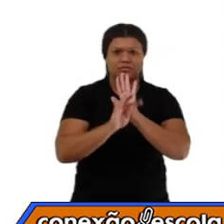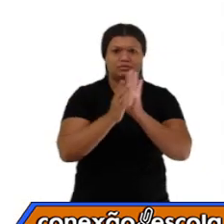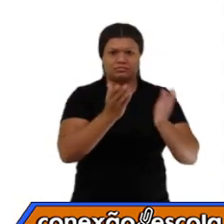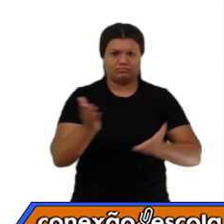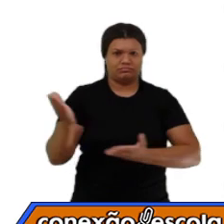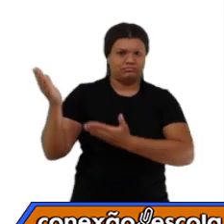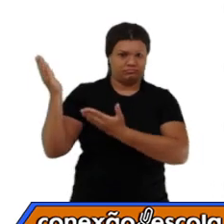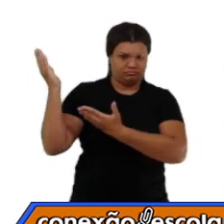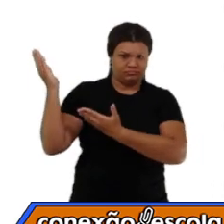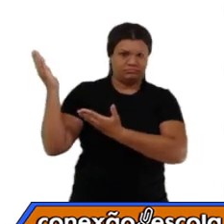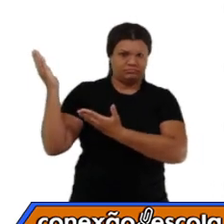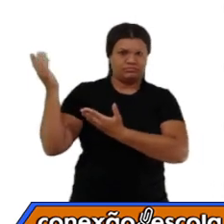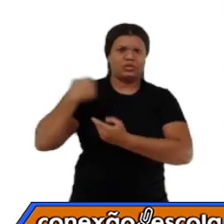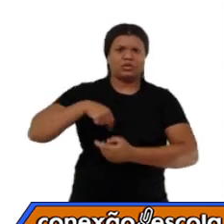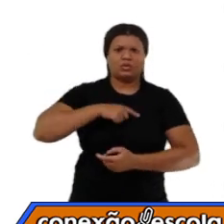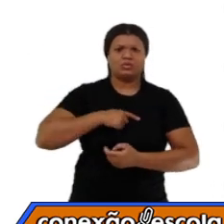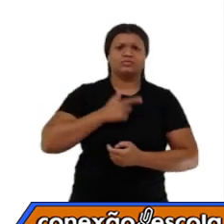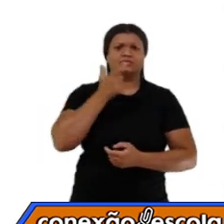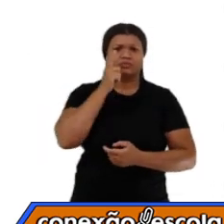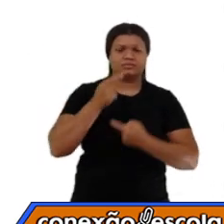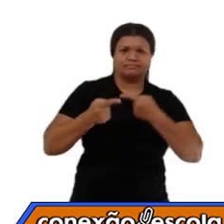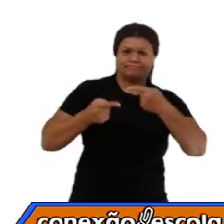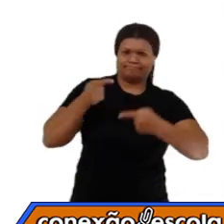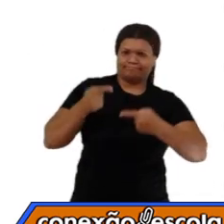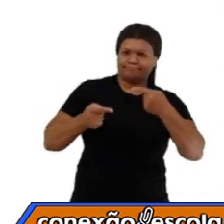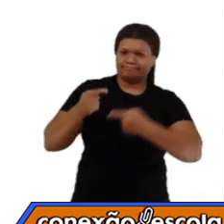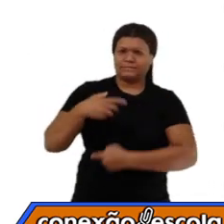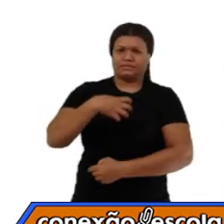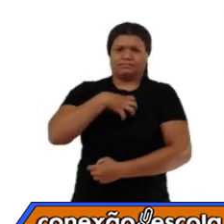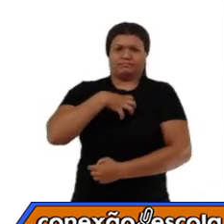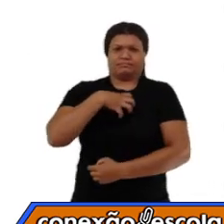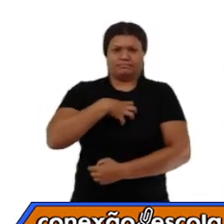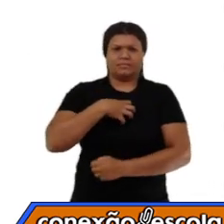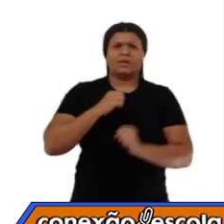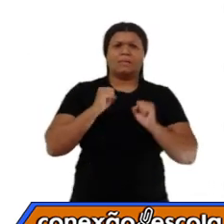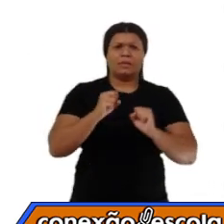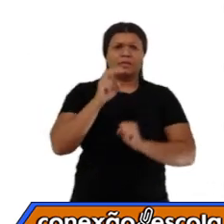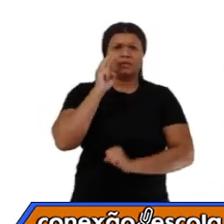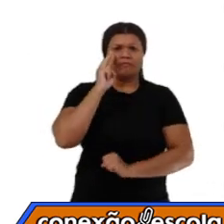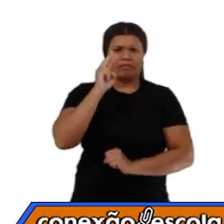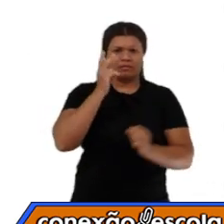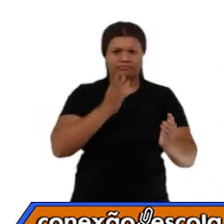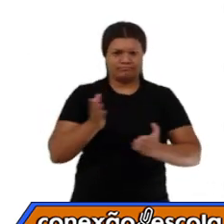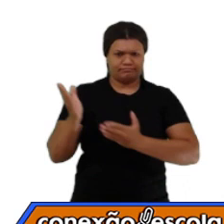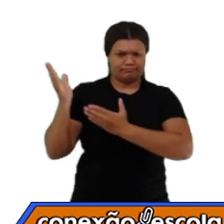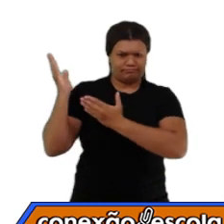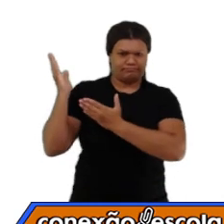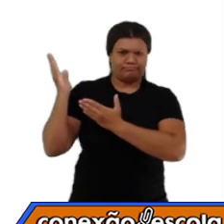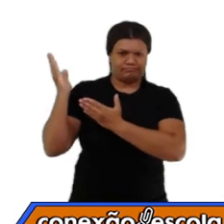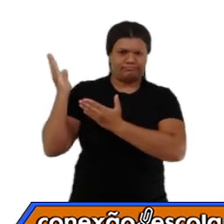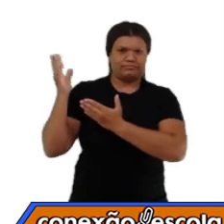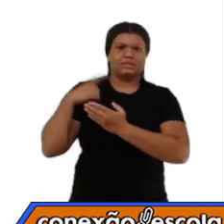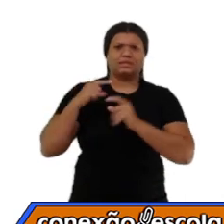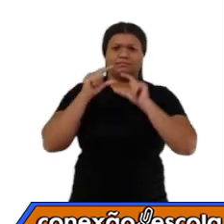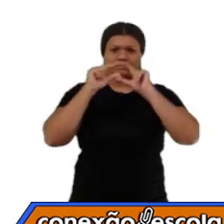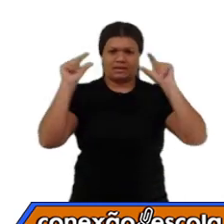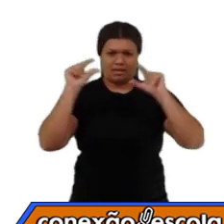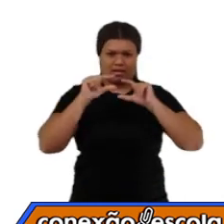gente discutir a questão do sentido. Podem ver aqui que aqui em cima eu